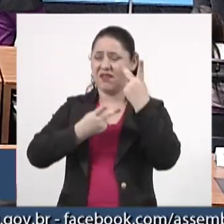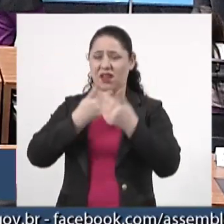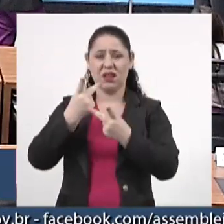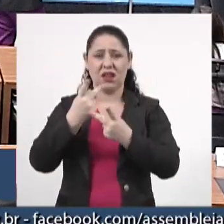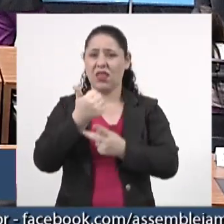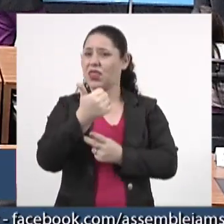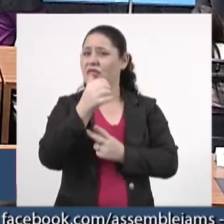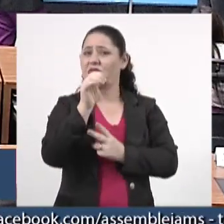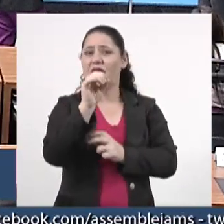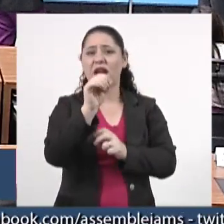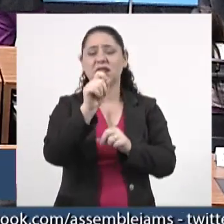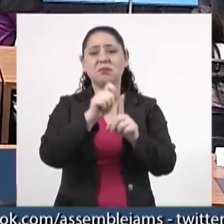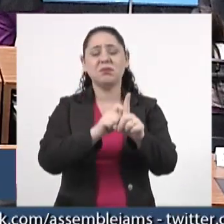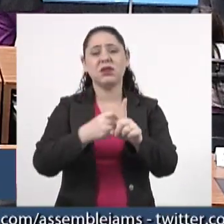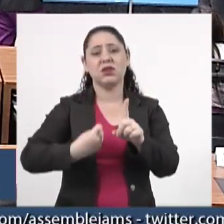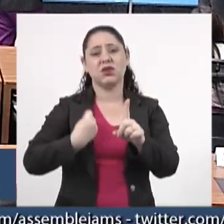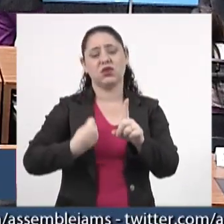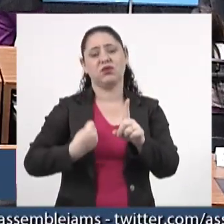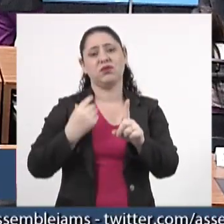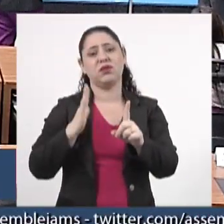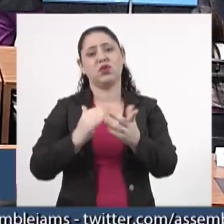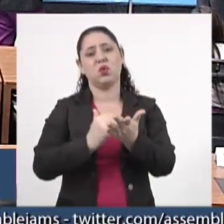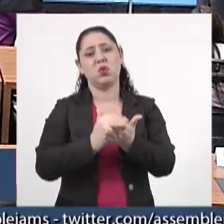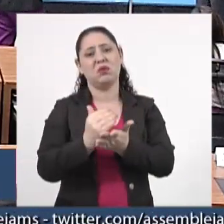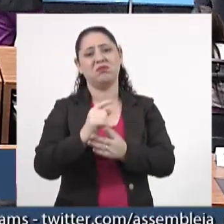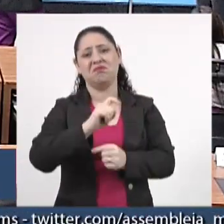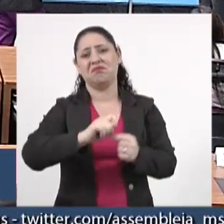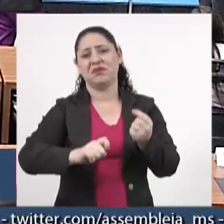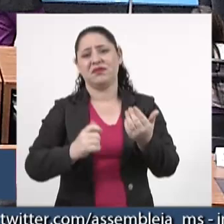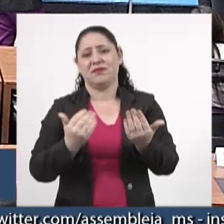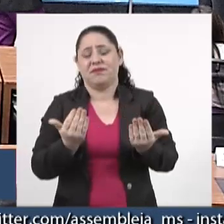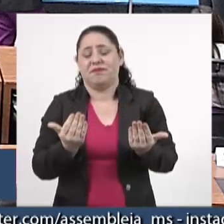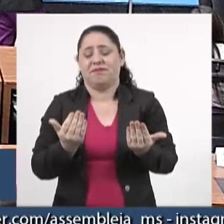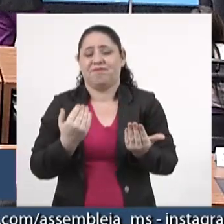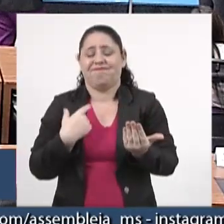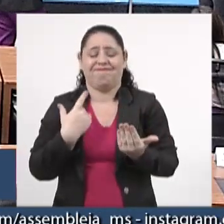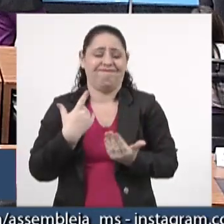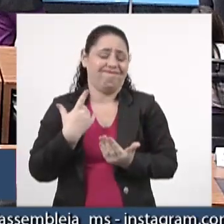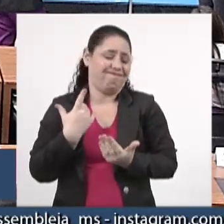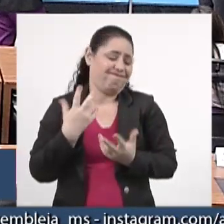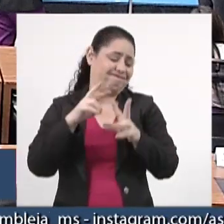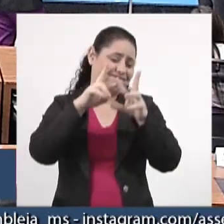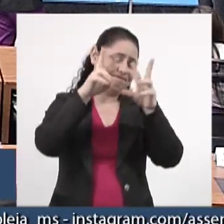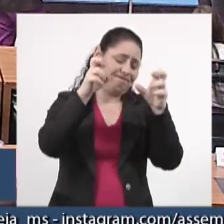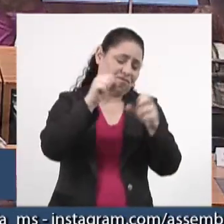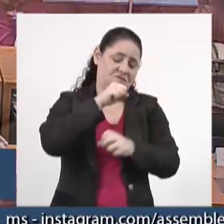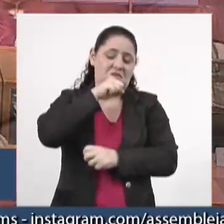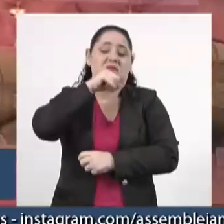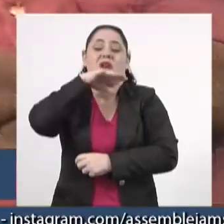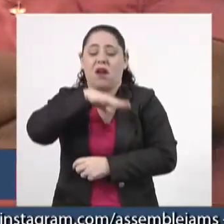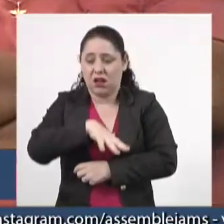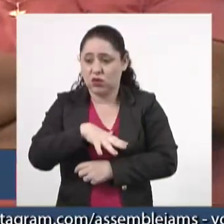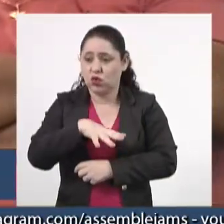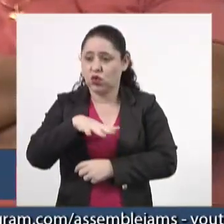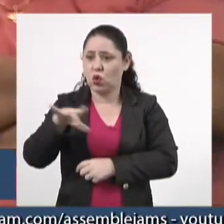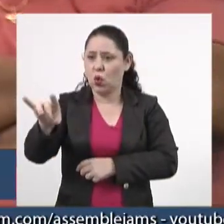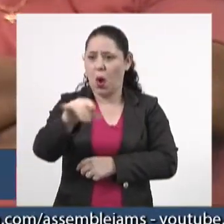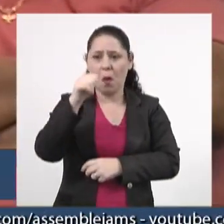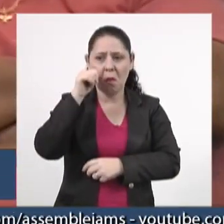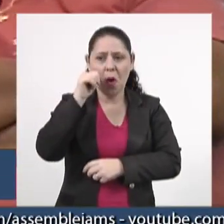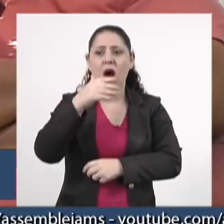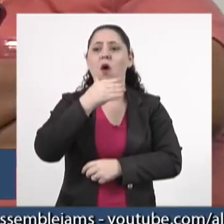de 10 meses de vida. Então, esse é um assunto que é repugnante. Acredito que todo homem, toda mulher do